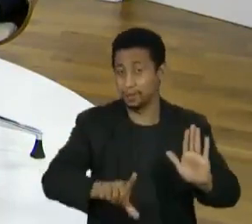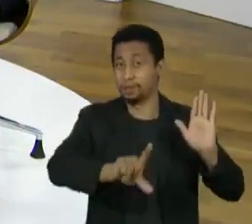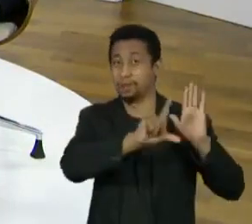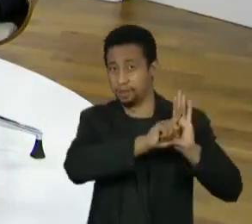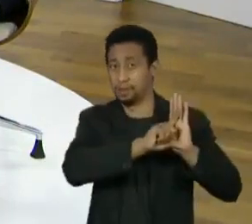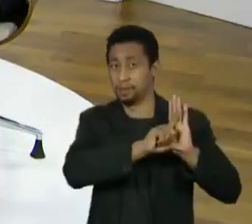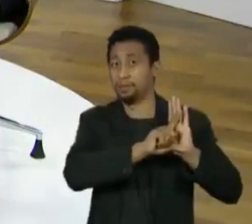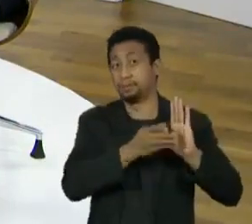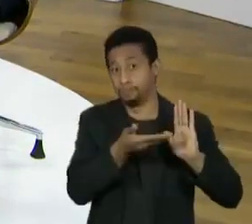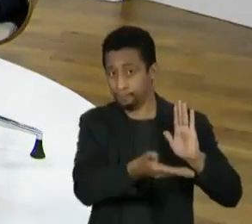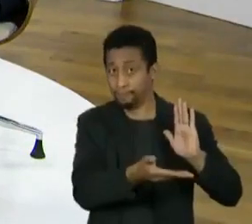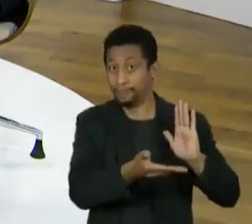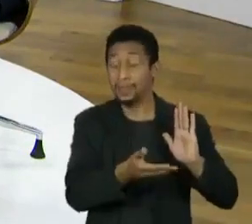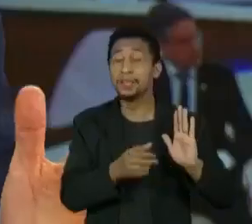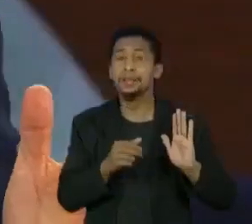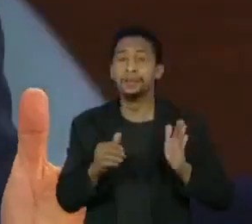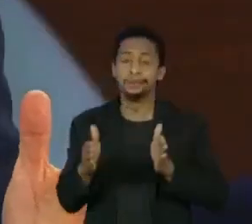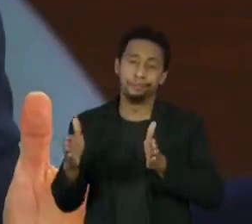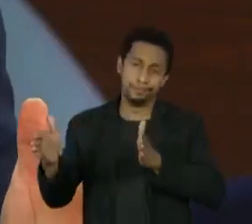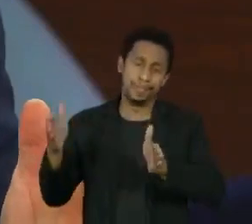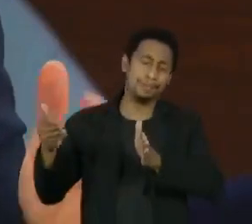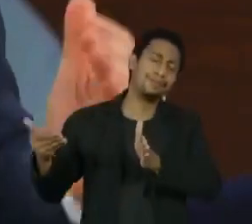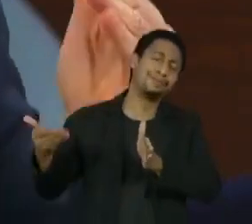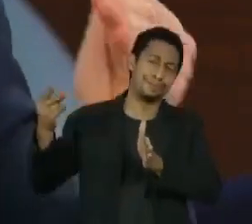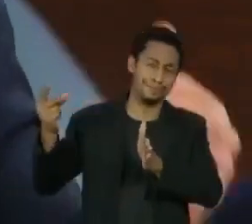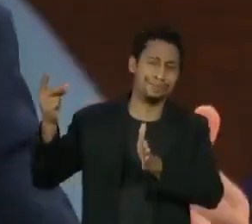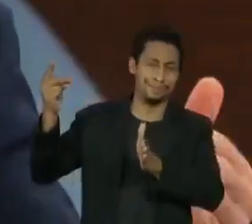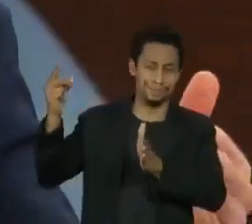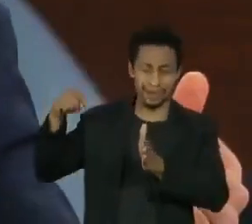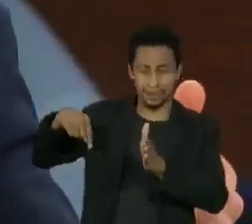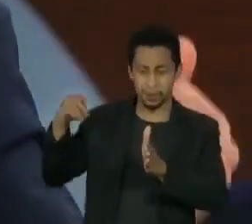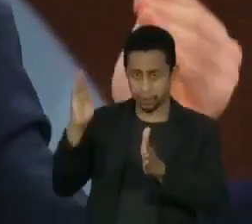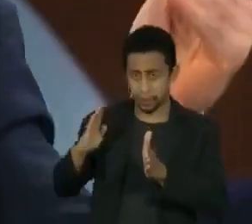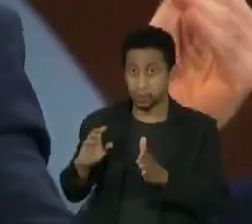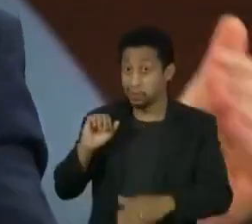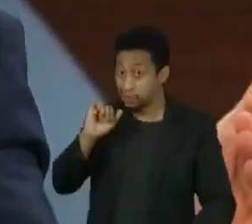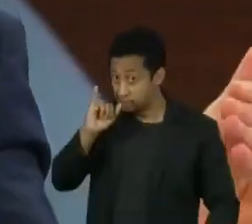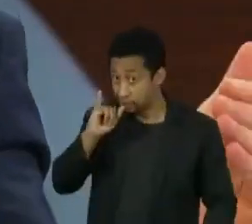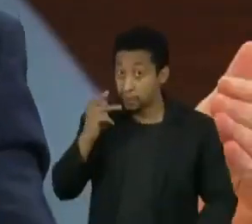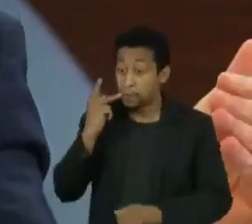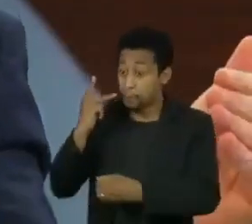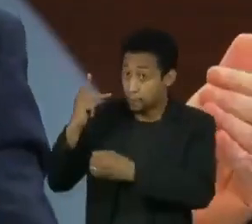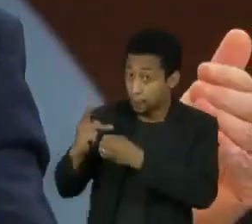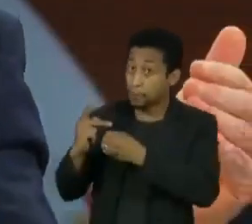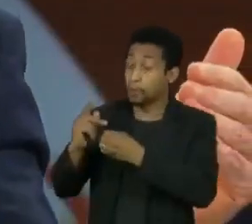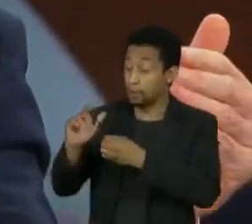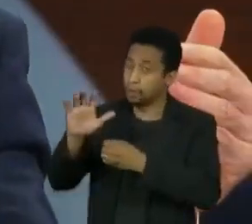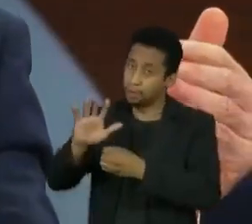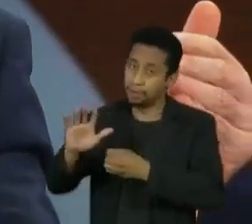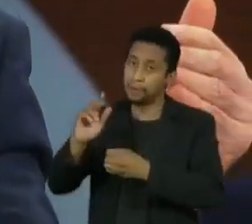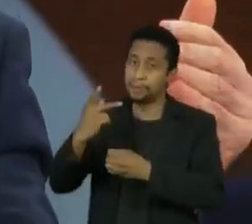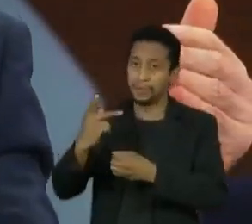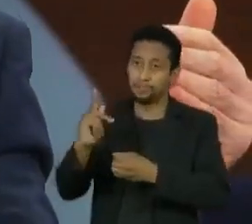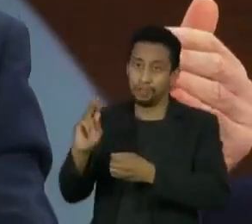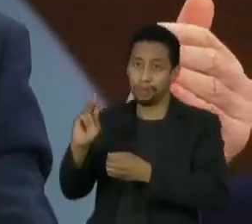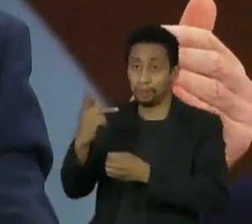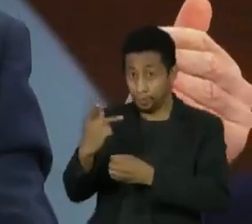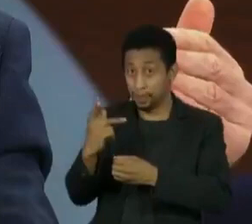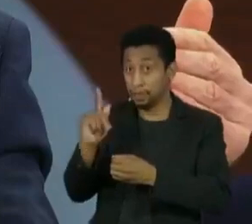penal, se fosse em outro período do Brasil, se o Procurador-Geral da República opinasse pelo arquivamento, fatalmente o